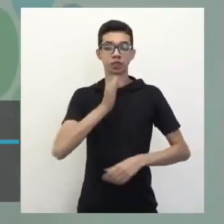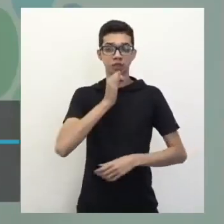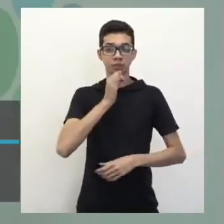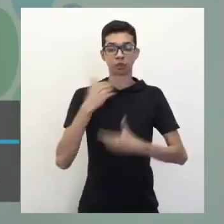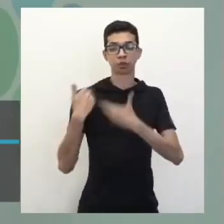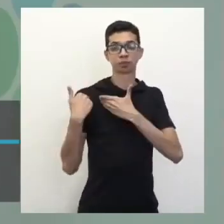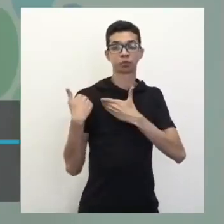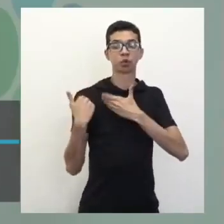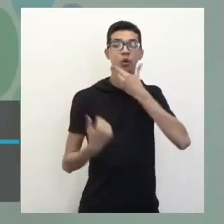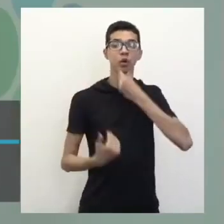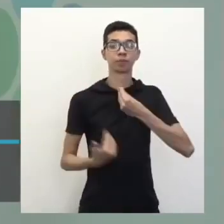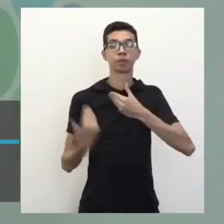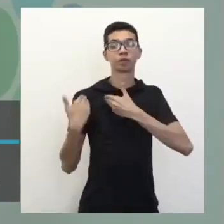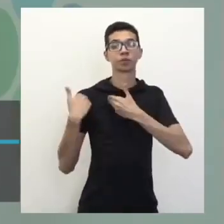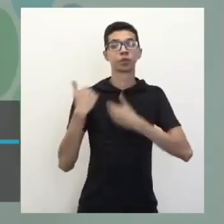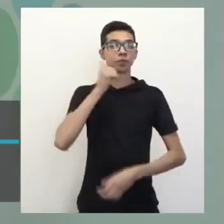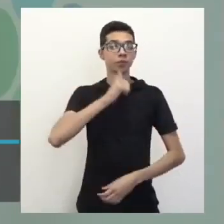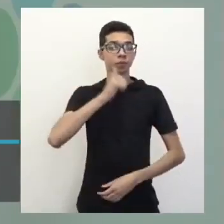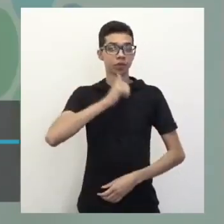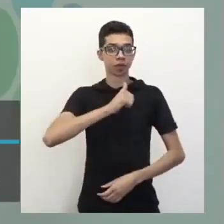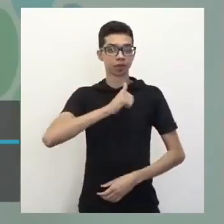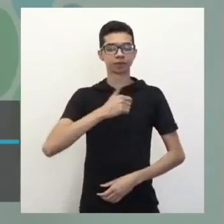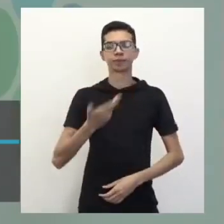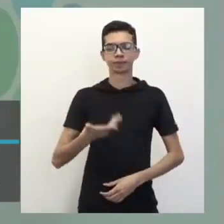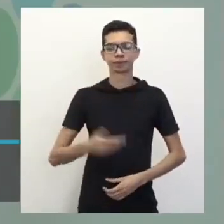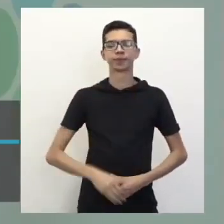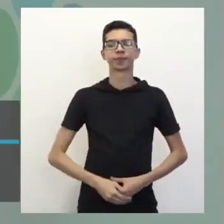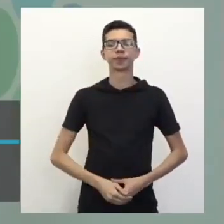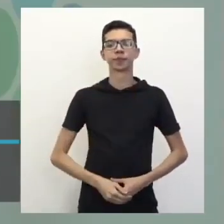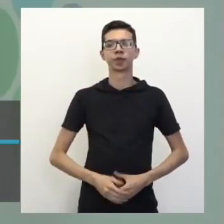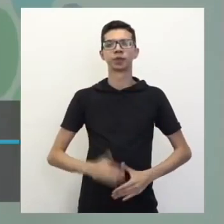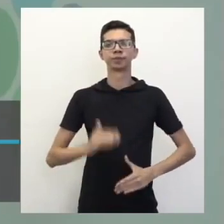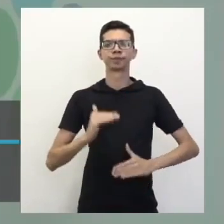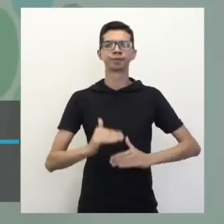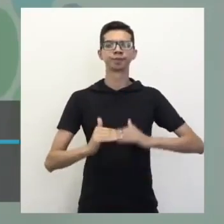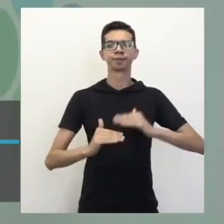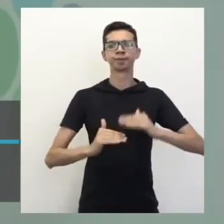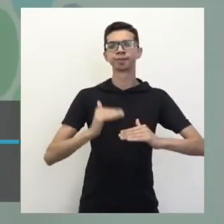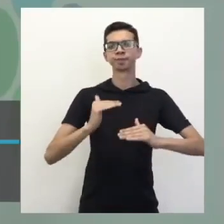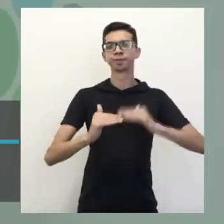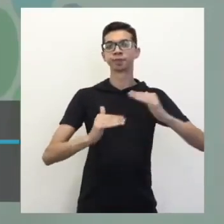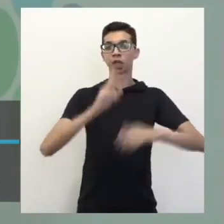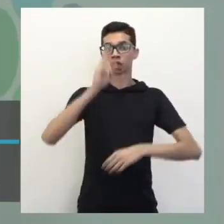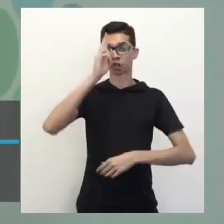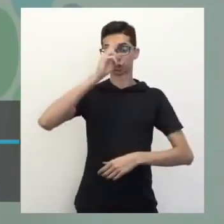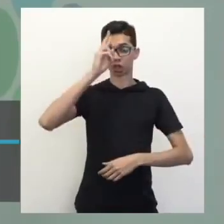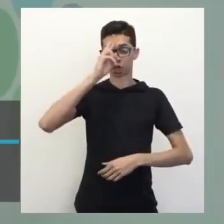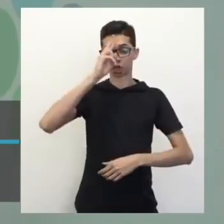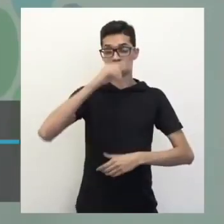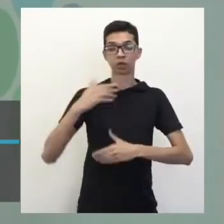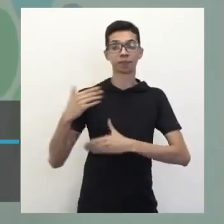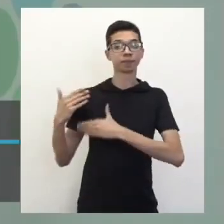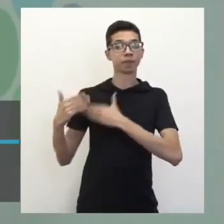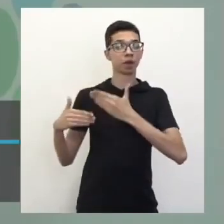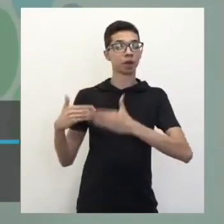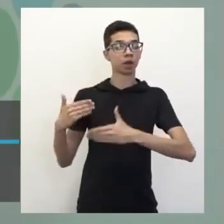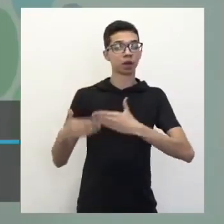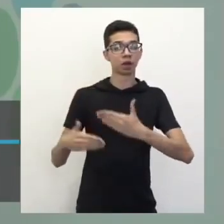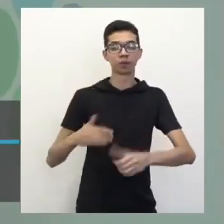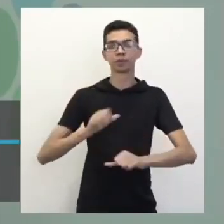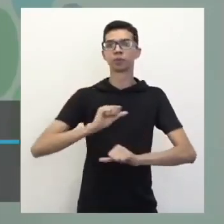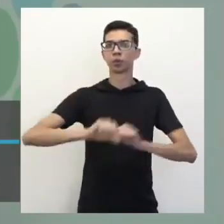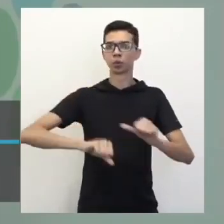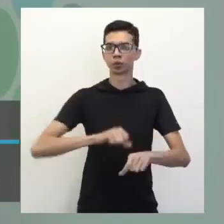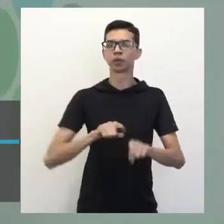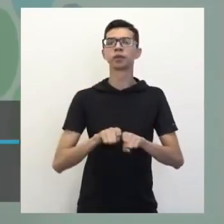do masculino, isso é função do feminino. E na medida em que isso foi se perpetuando na história, isso foi causando inclusive modificações no